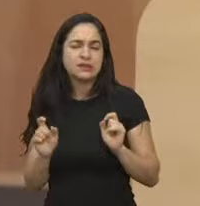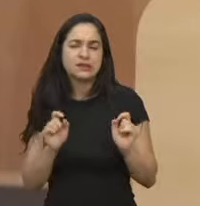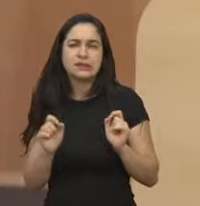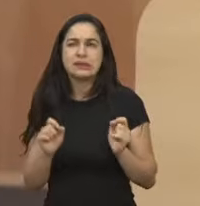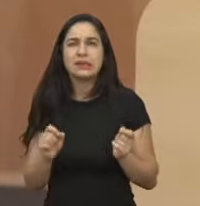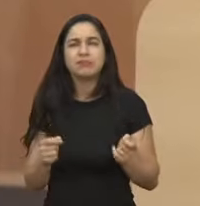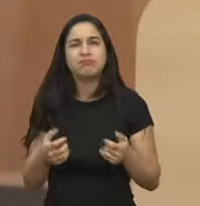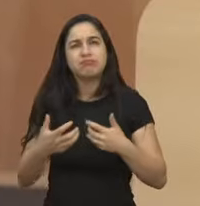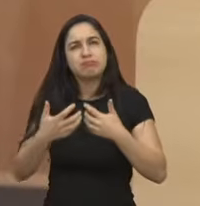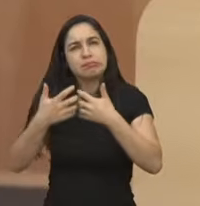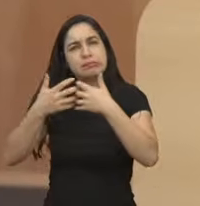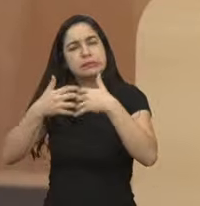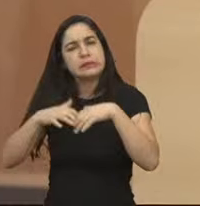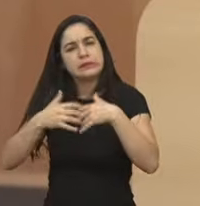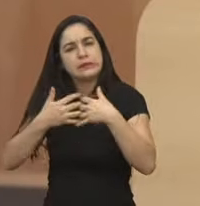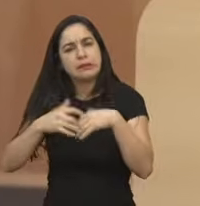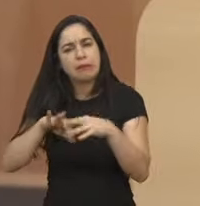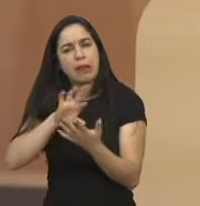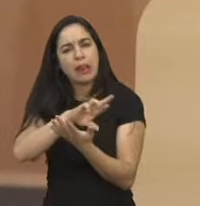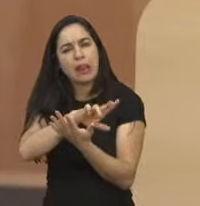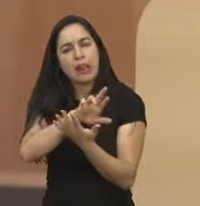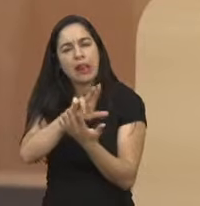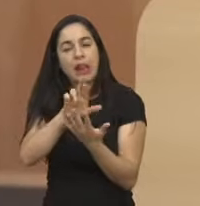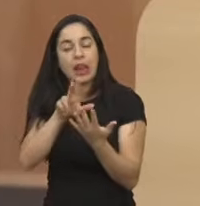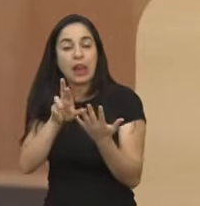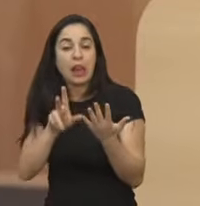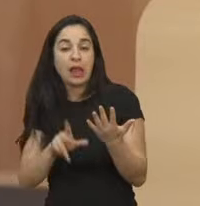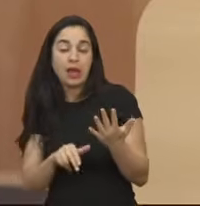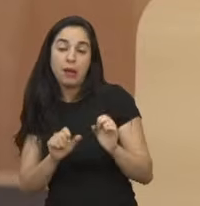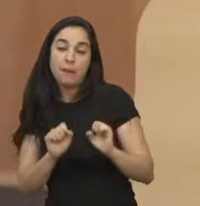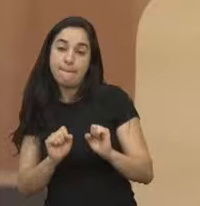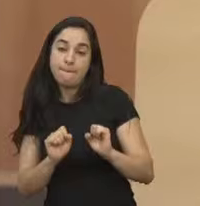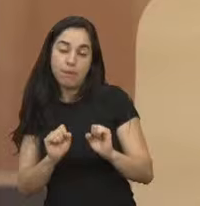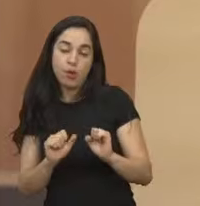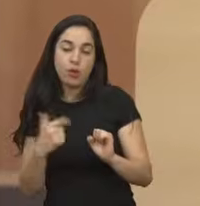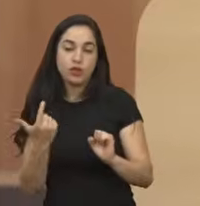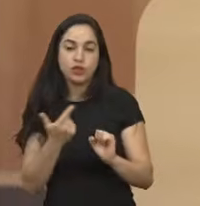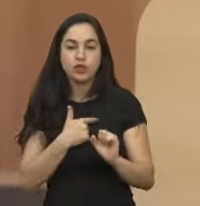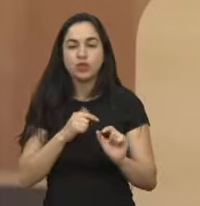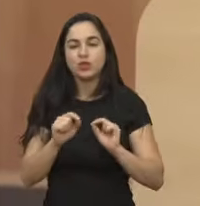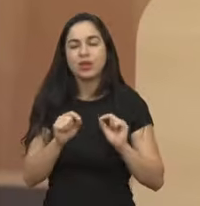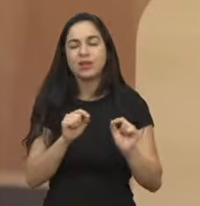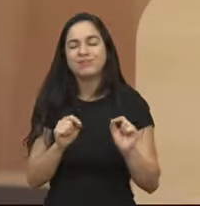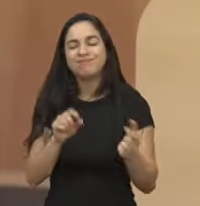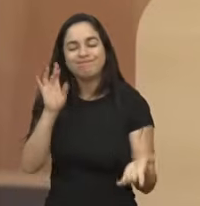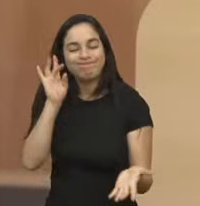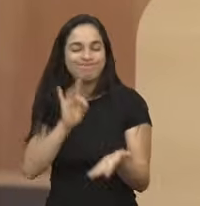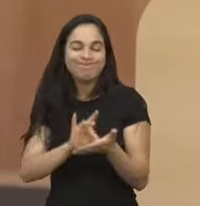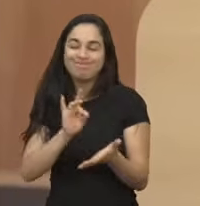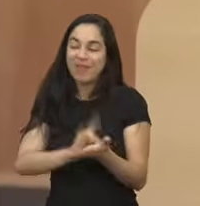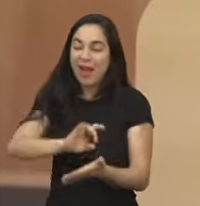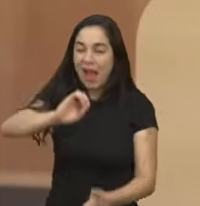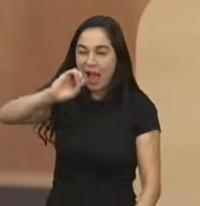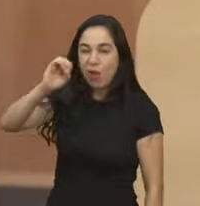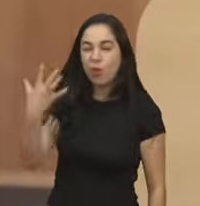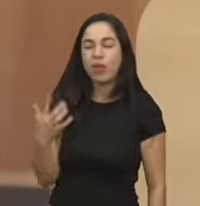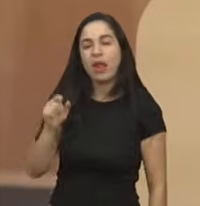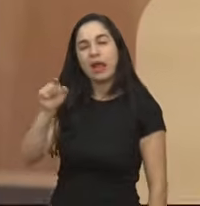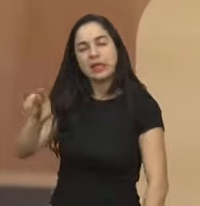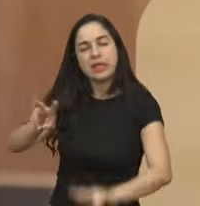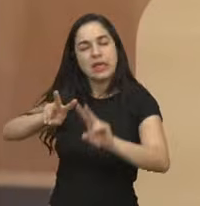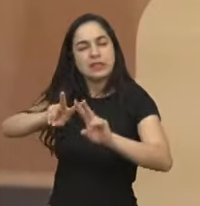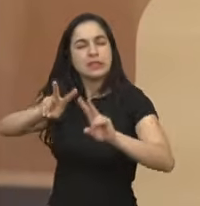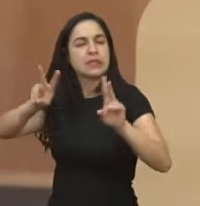de reflexões e que são possibilidades da gente incluir essa realidade, esses temas, essas pessoas,